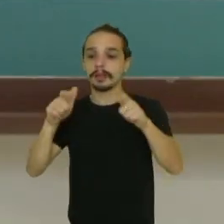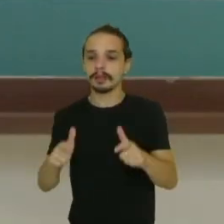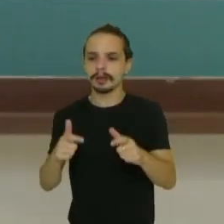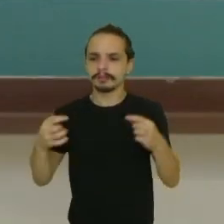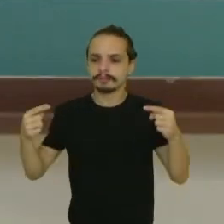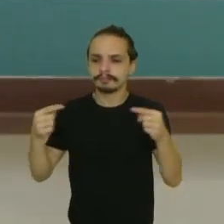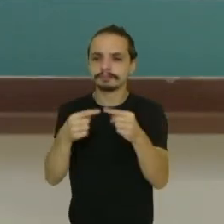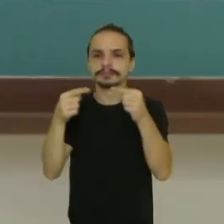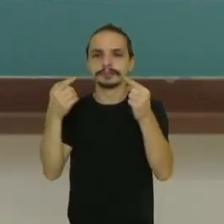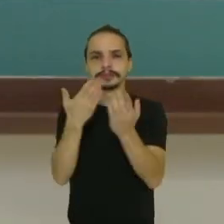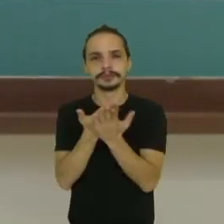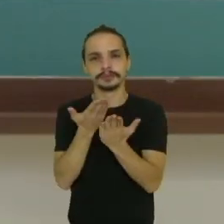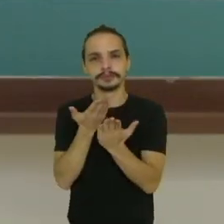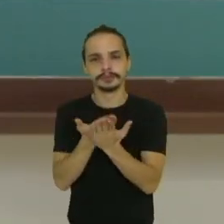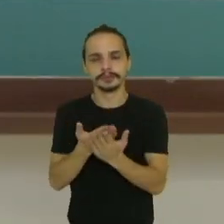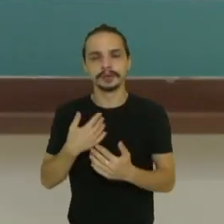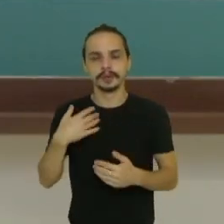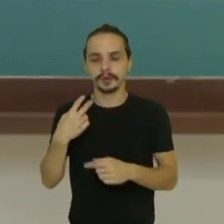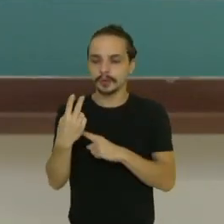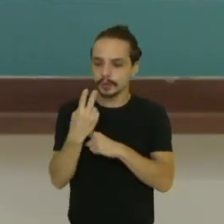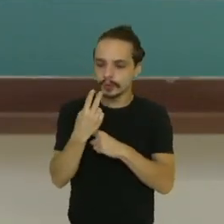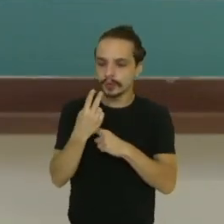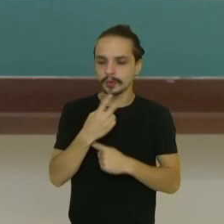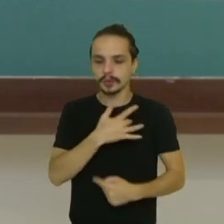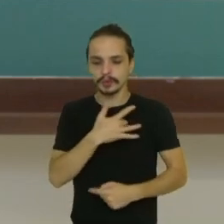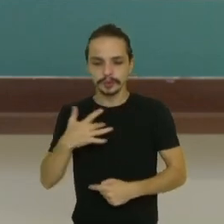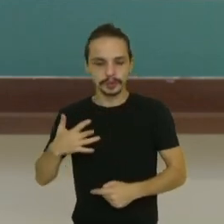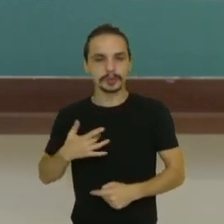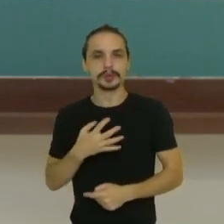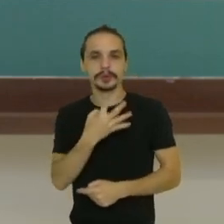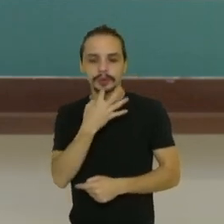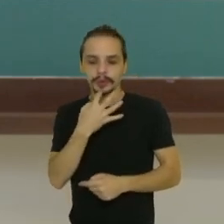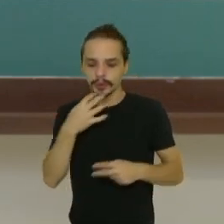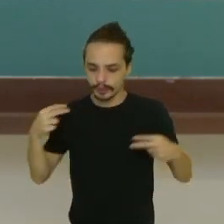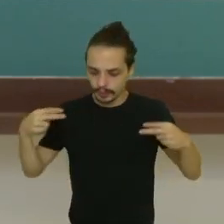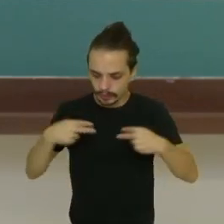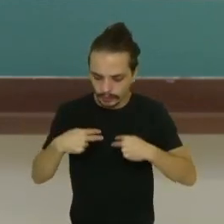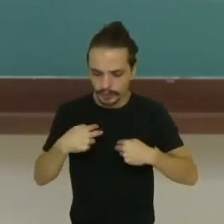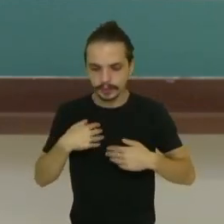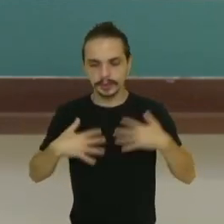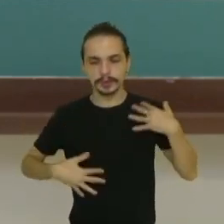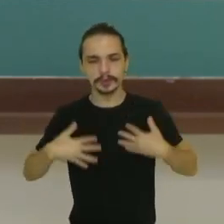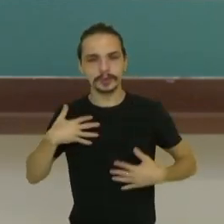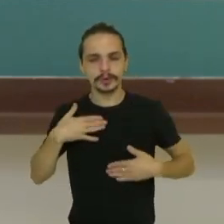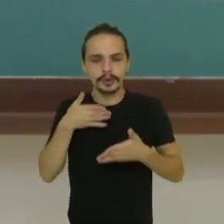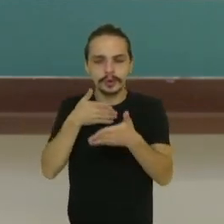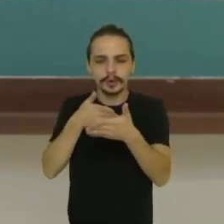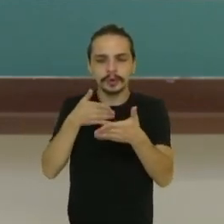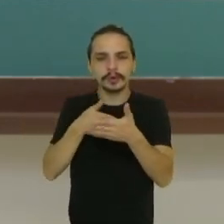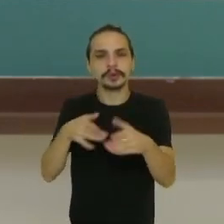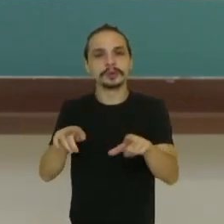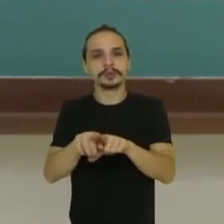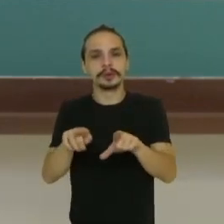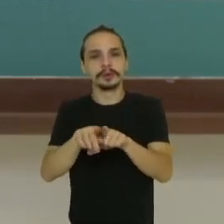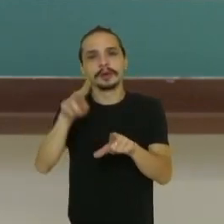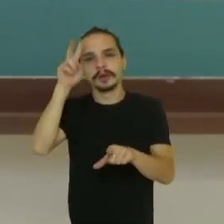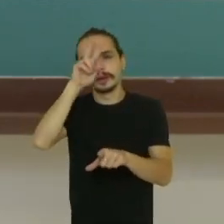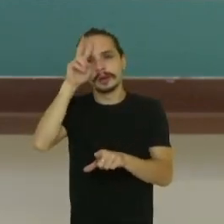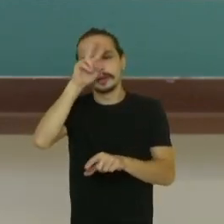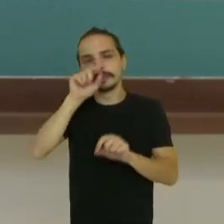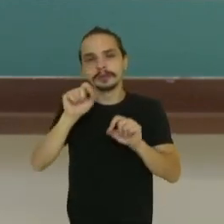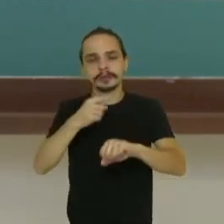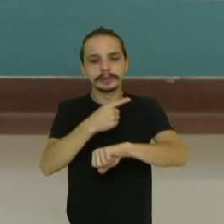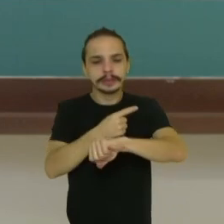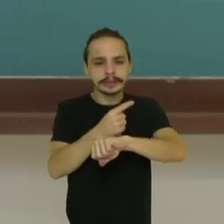estudo Cuide da sua saúde conheça os limites do seu corpo lembre-se do conceito da cronobiologia